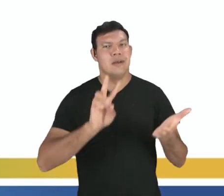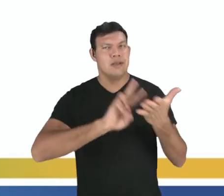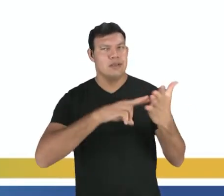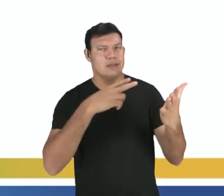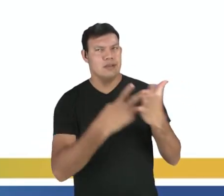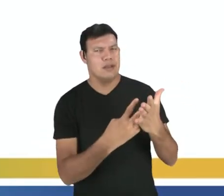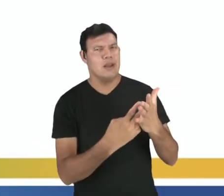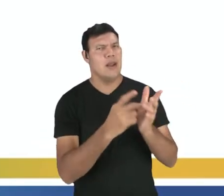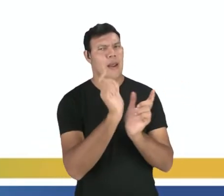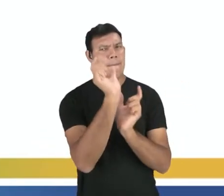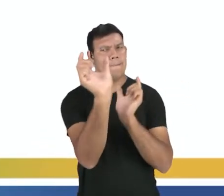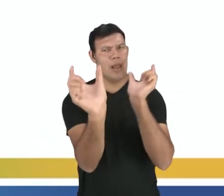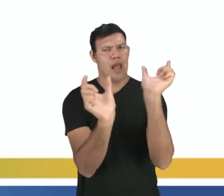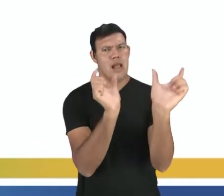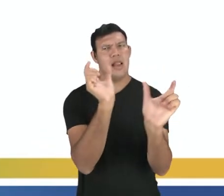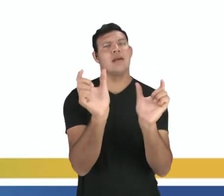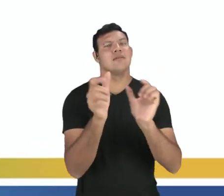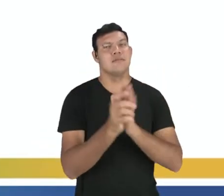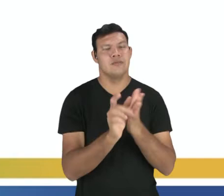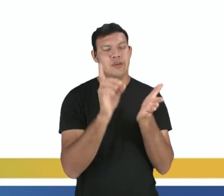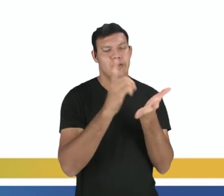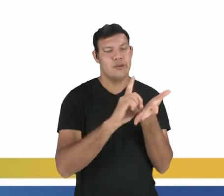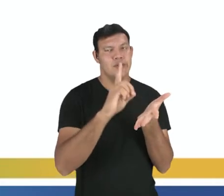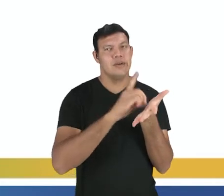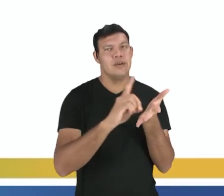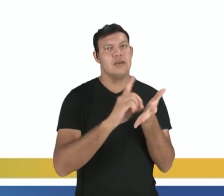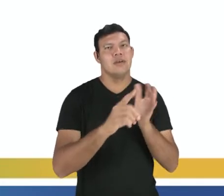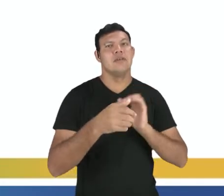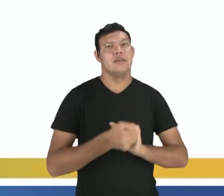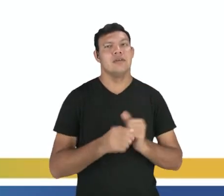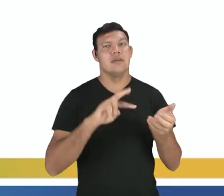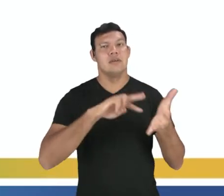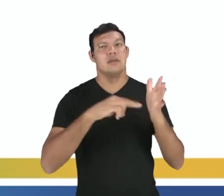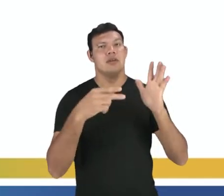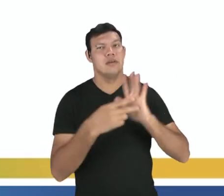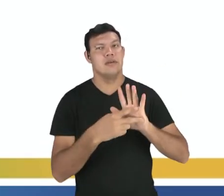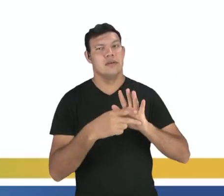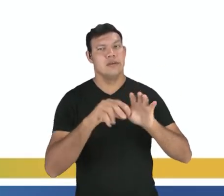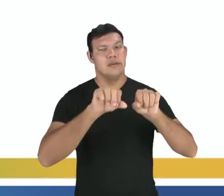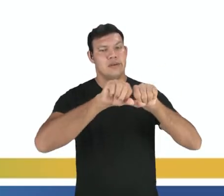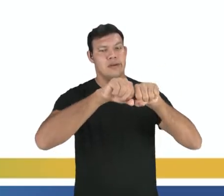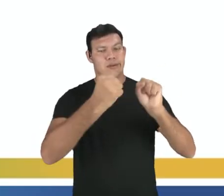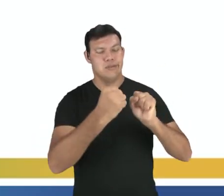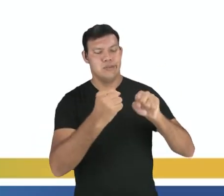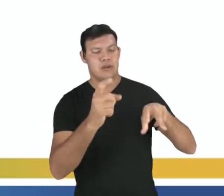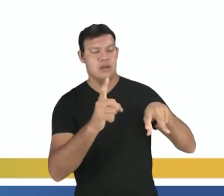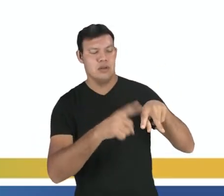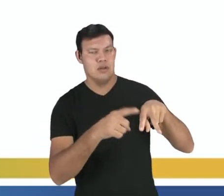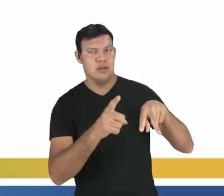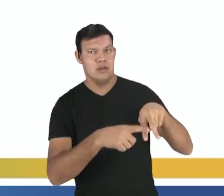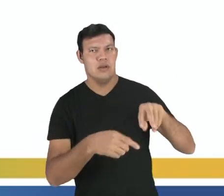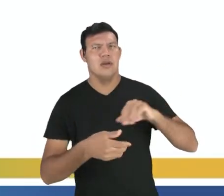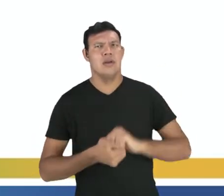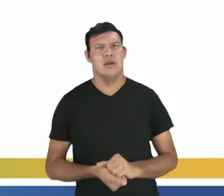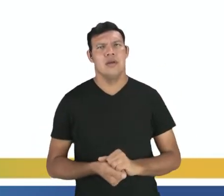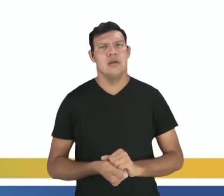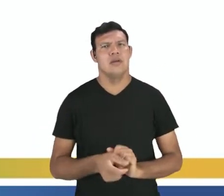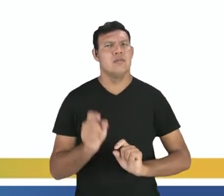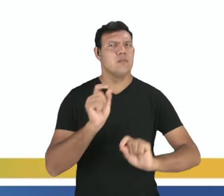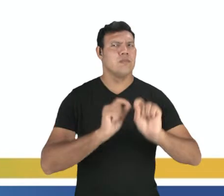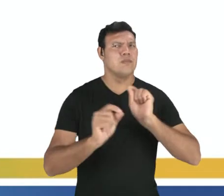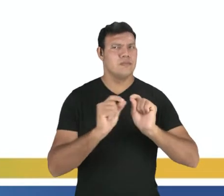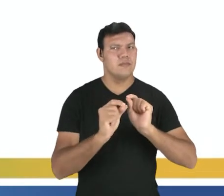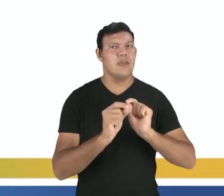jeito que está aí, break a leg, o dicionário vai nos dizer que é quebrar uma perna. Mas, se tratando